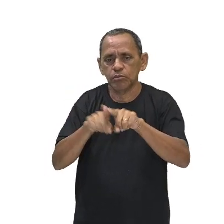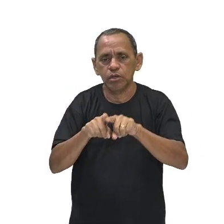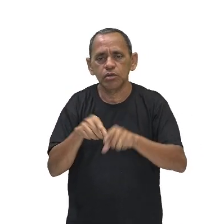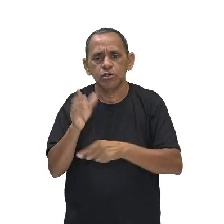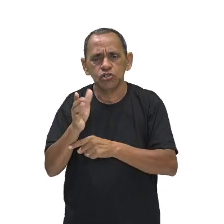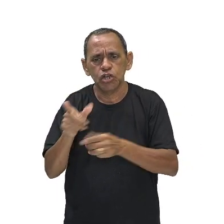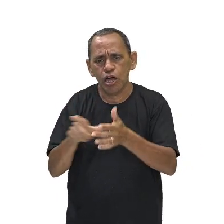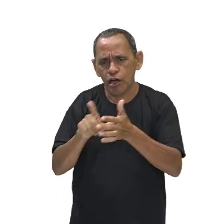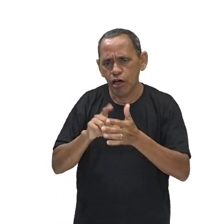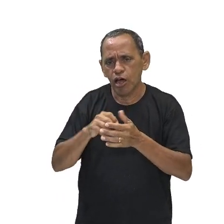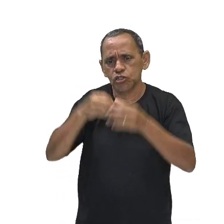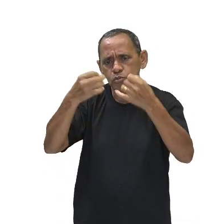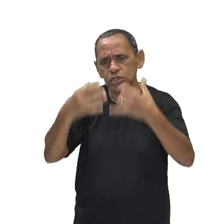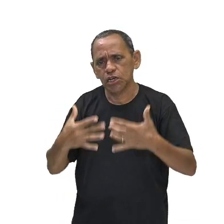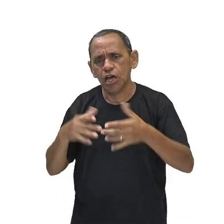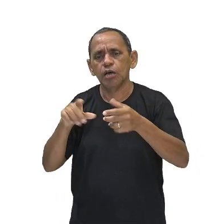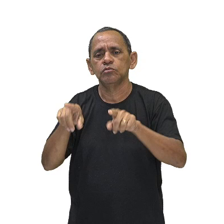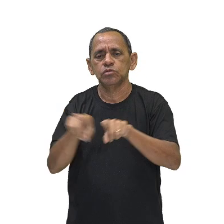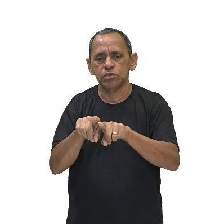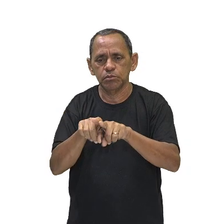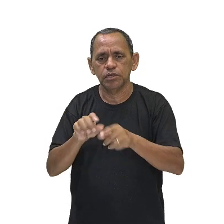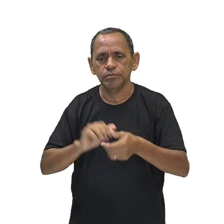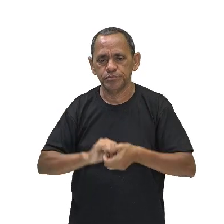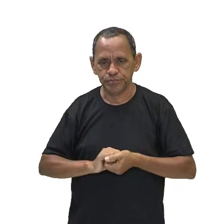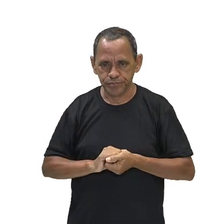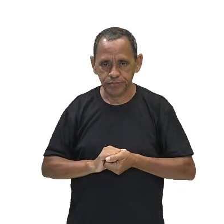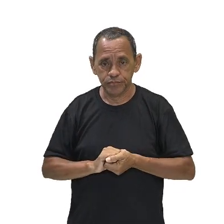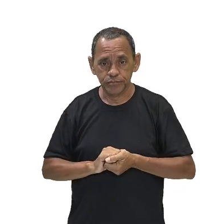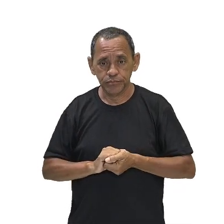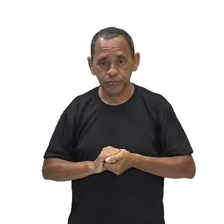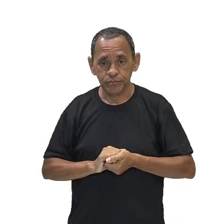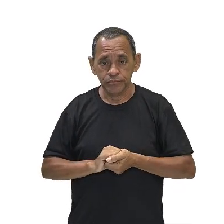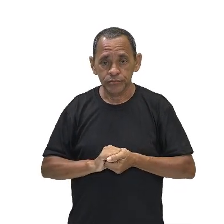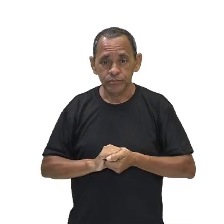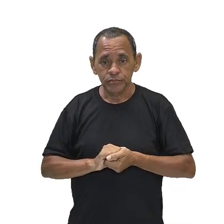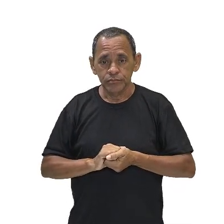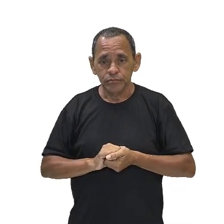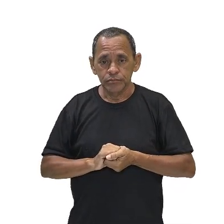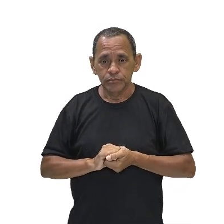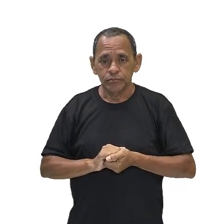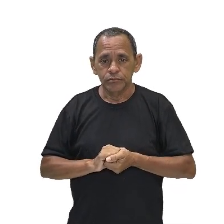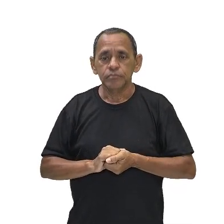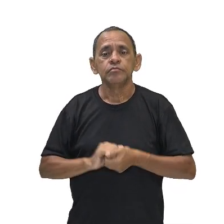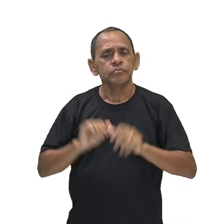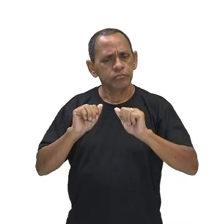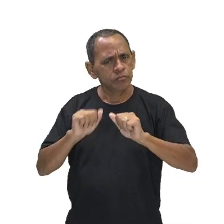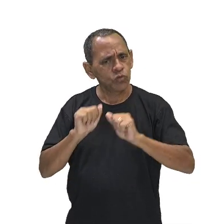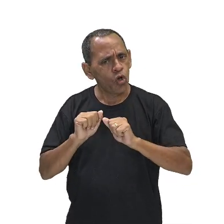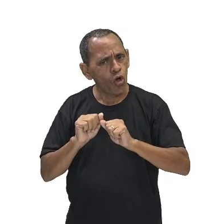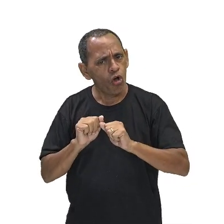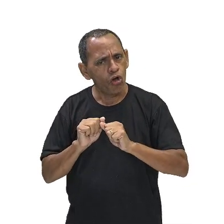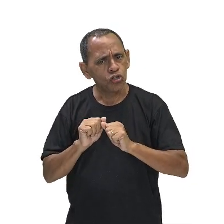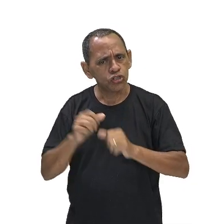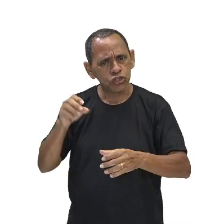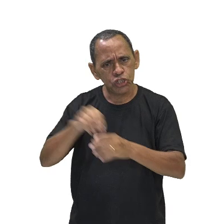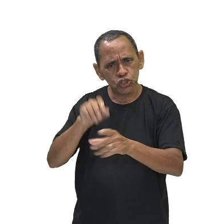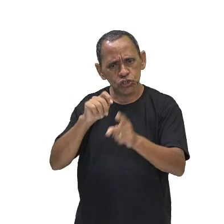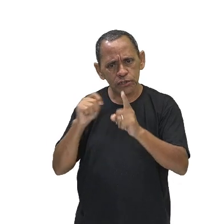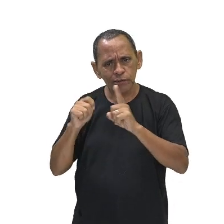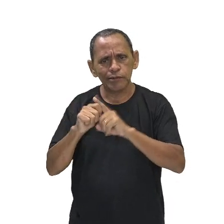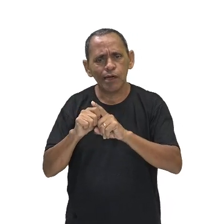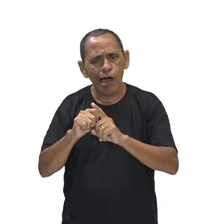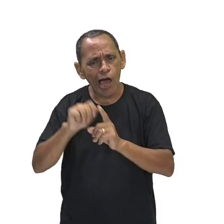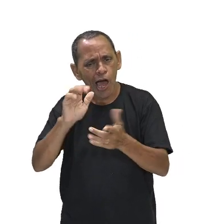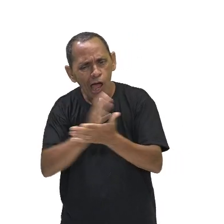ou punição. Isso pode acontecer com alguém que em nossa sociedade decida, por exemplo, olha